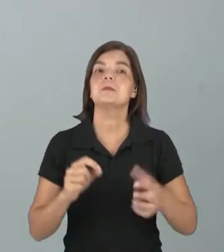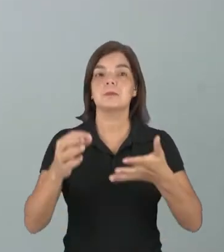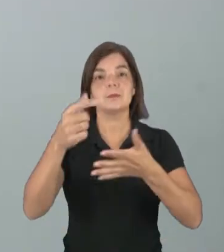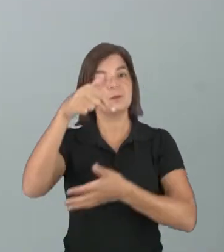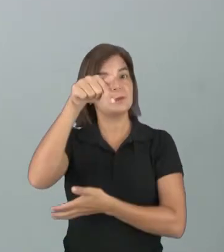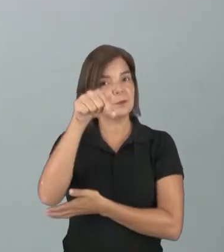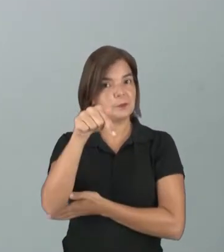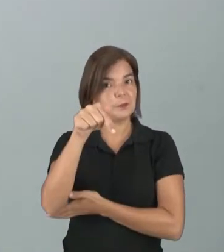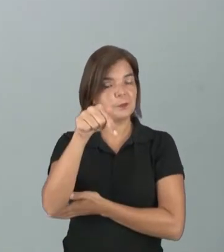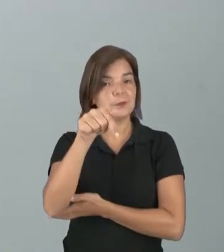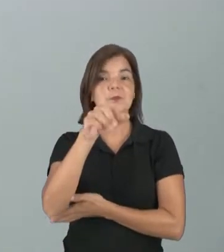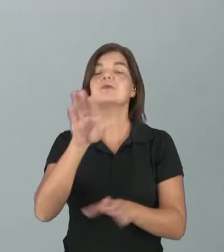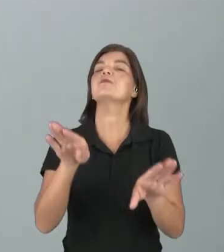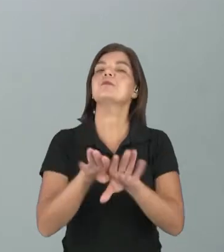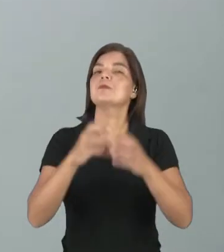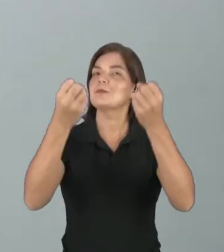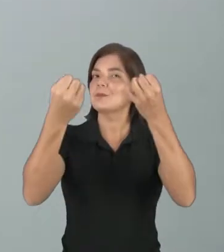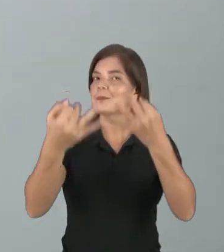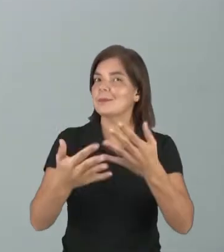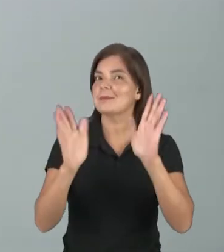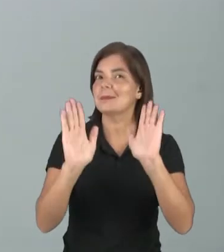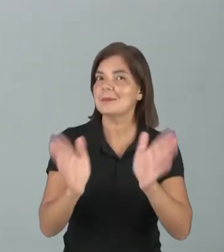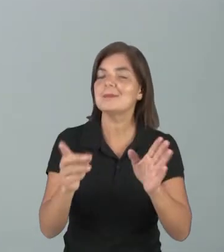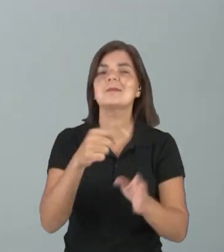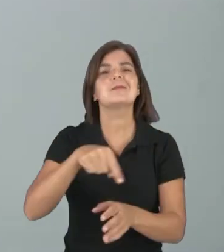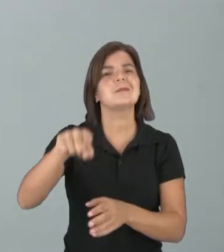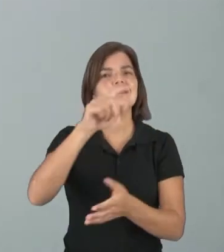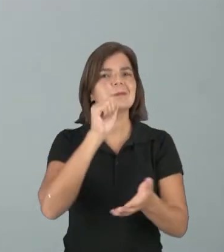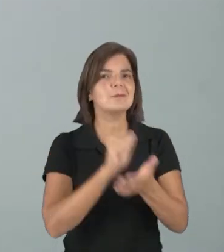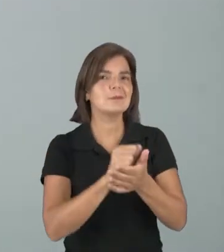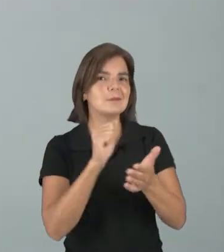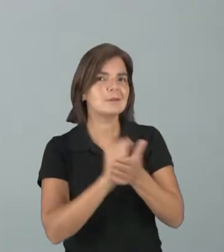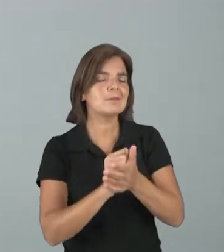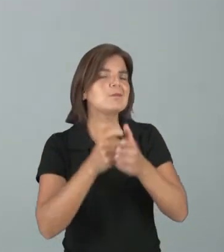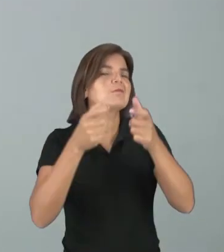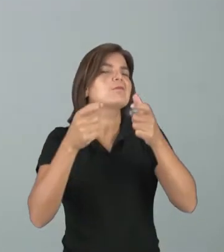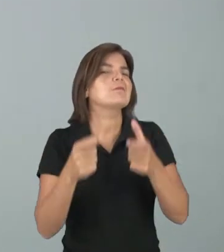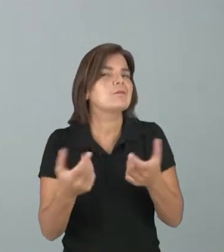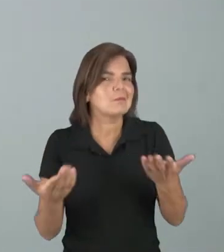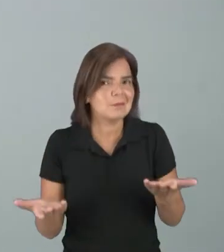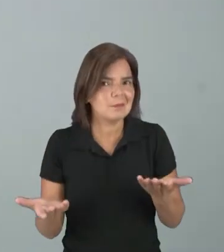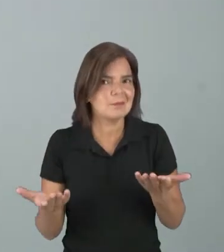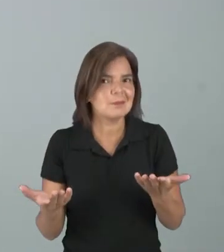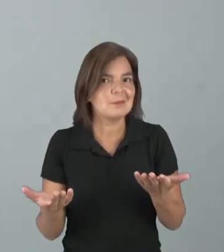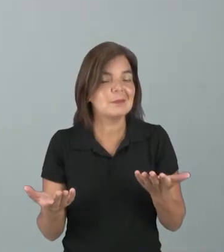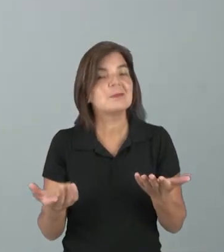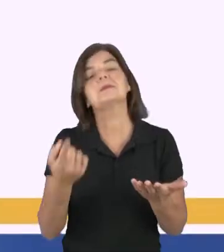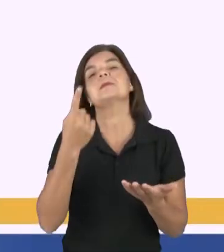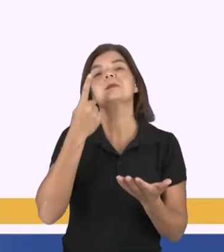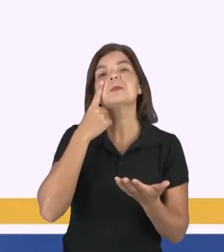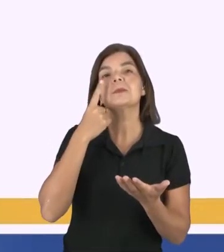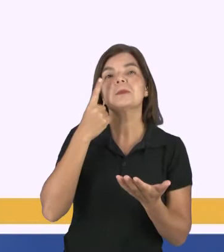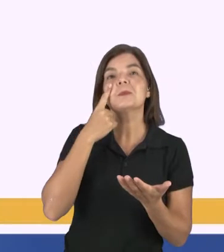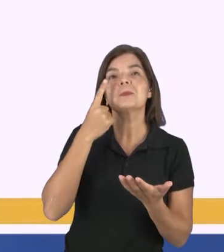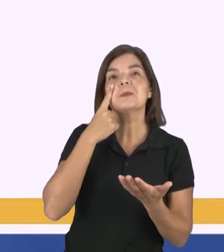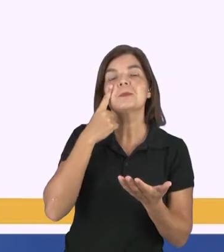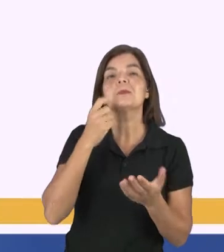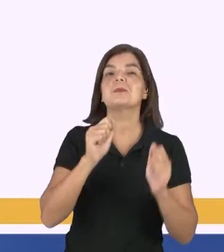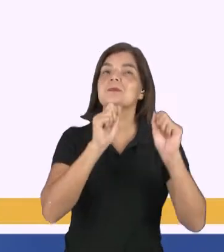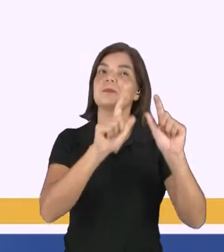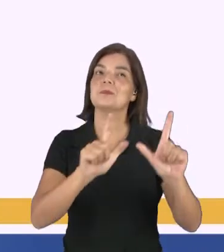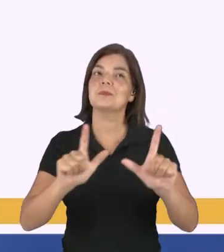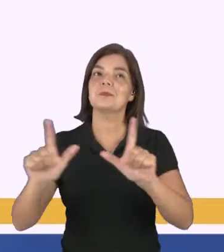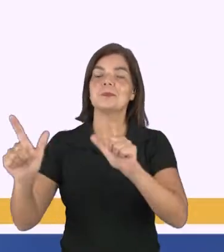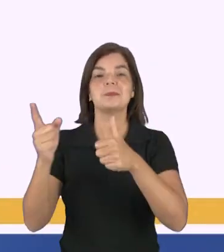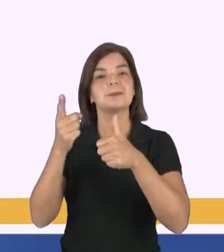notas são sete dó ré mi fá sol lá sim e você vai escrever onde essas notas Acompanha comigo aqui nesse